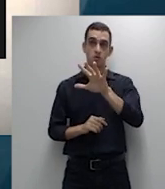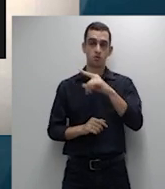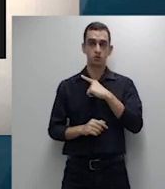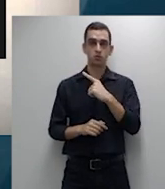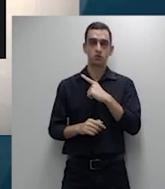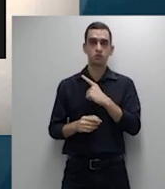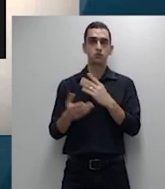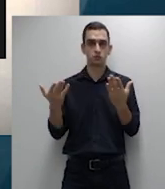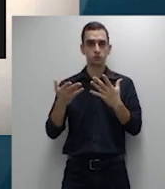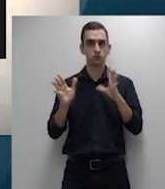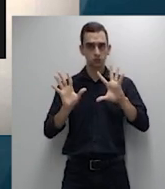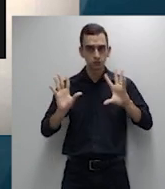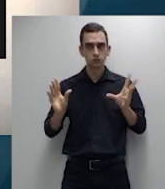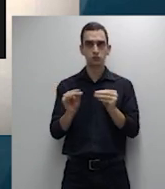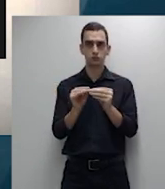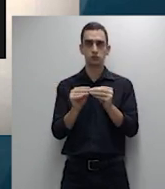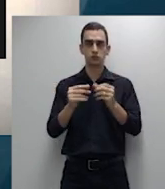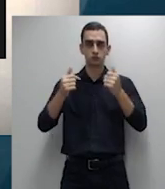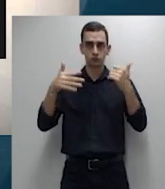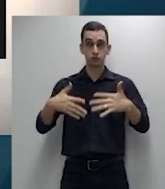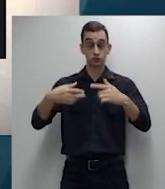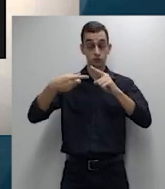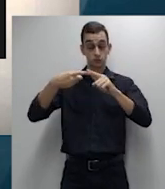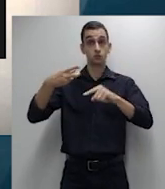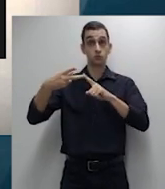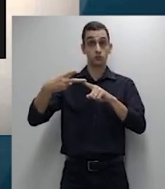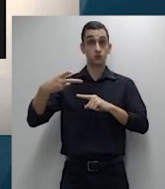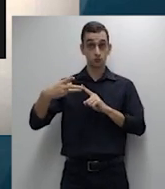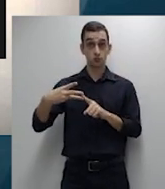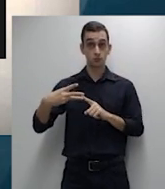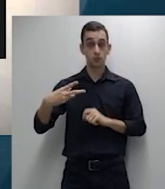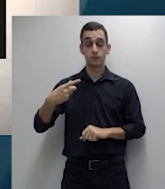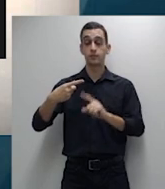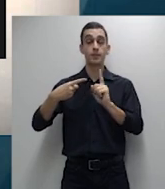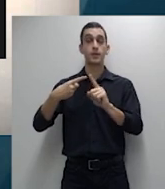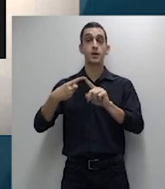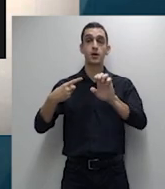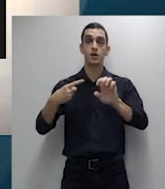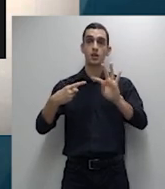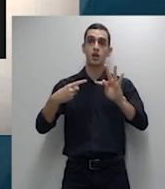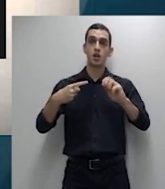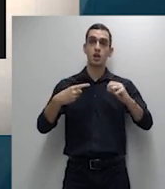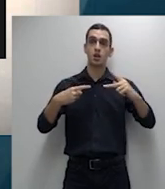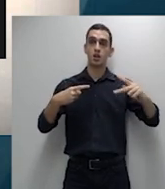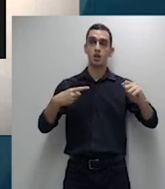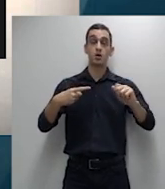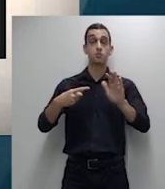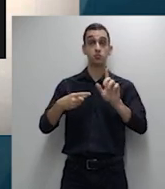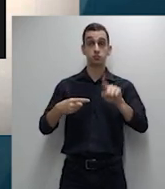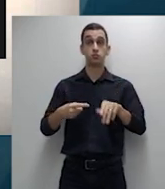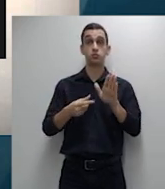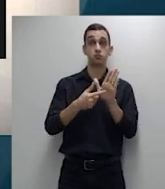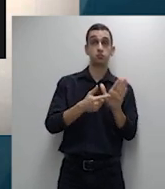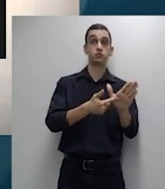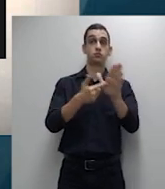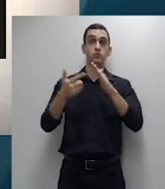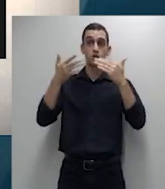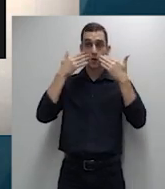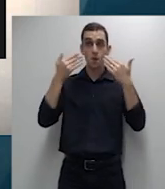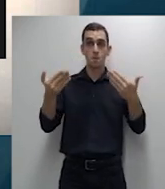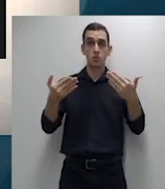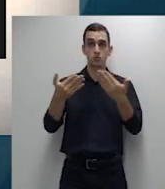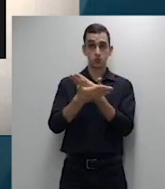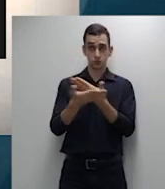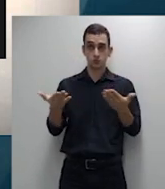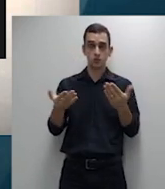das duas conclusões possíveis em três etapas a primeira etapa é tentar demonstrar a proposta do silêncio que não há espaço